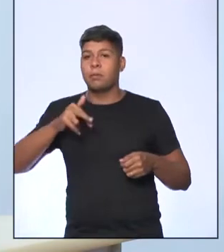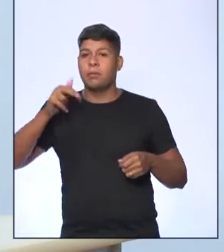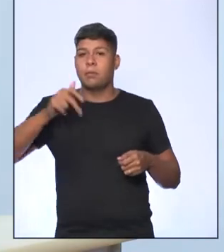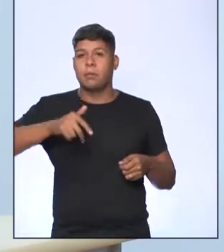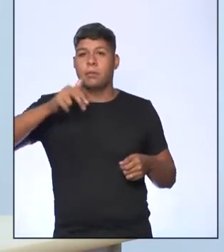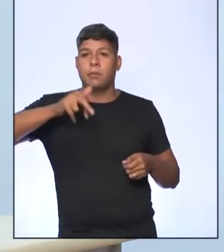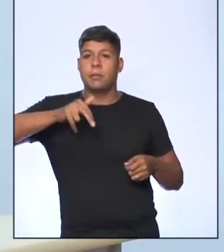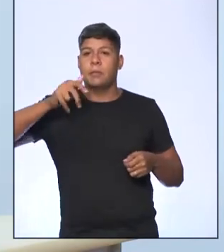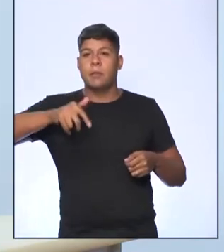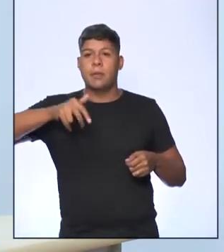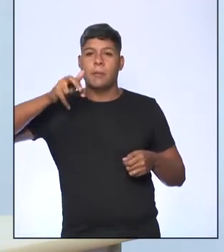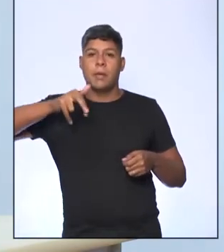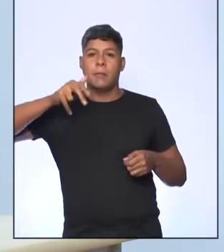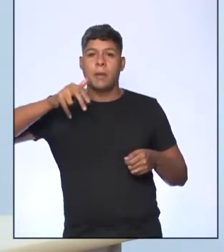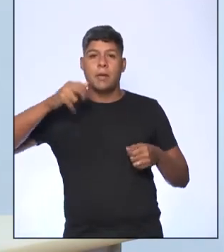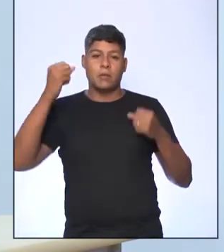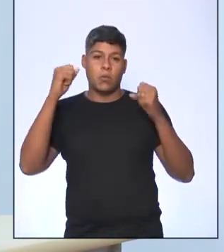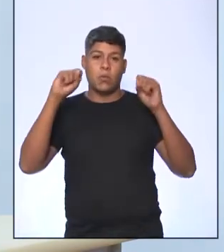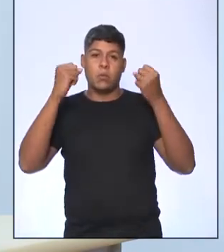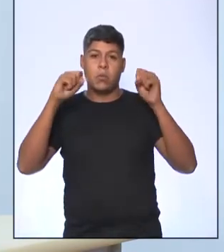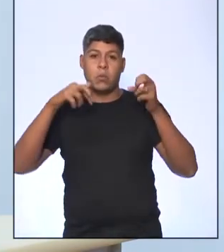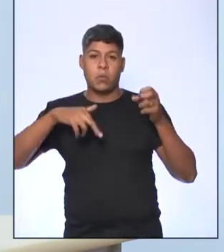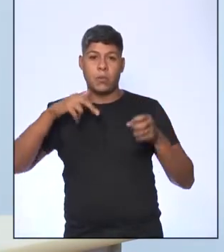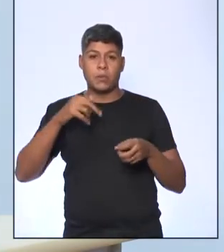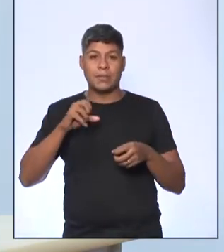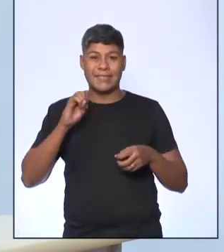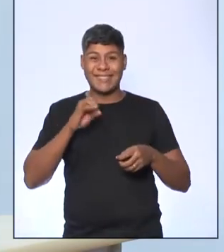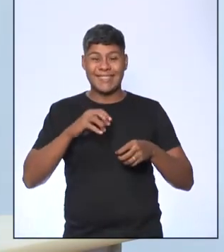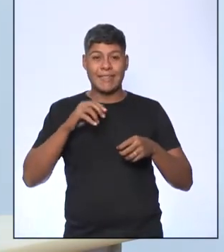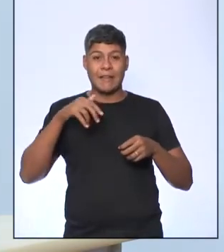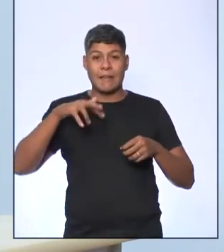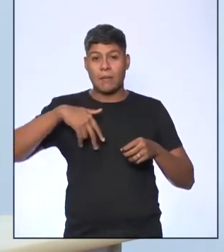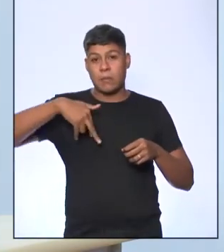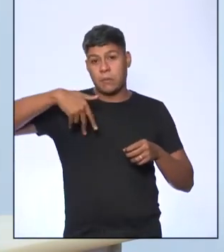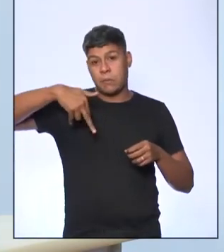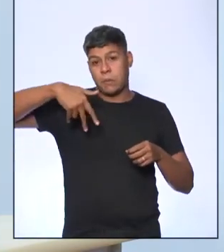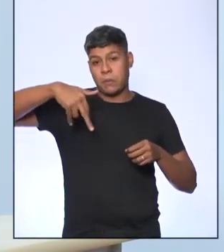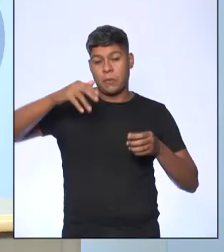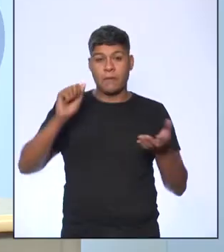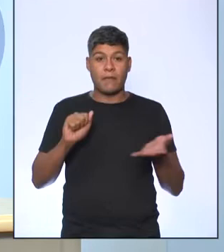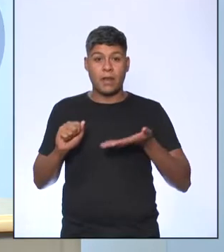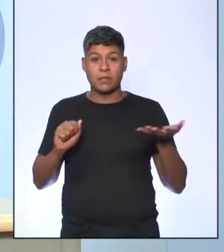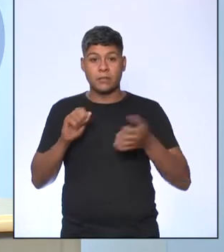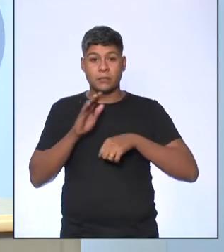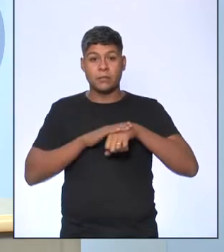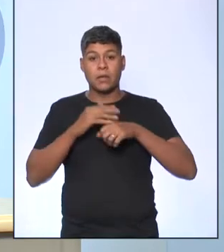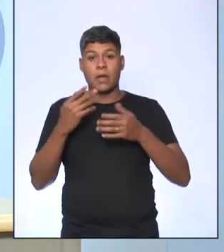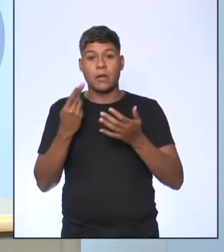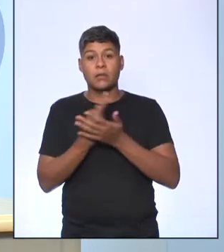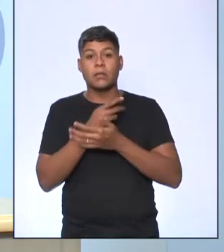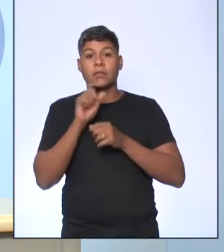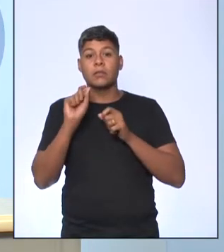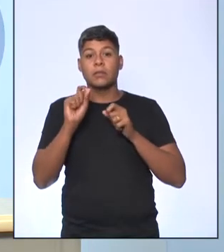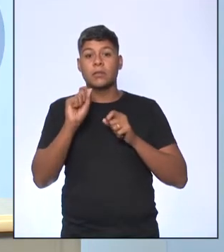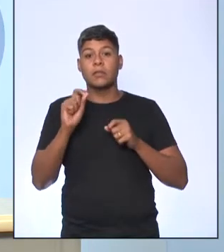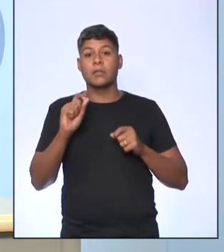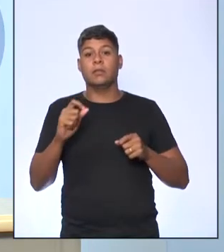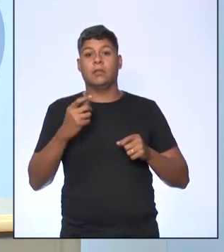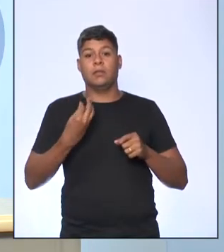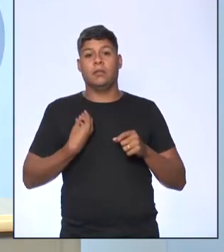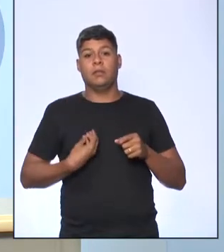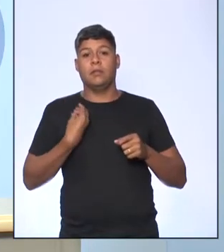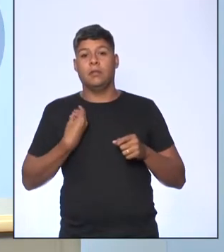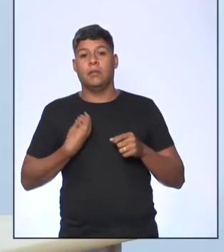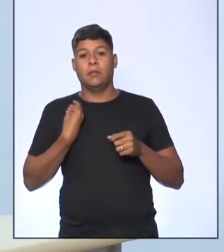esteira. Se a velocidade da esteira for maior do que a velocidade que você anda, o que a sua esteira vai fazer? Ela vai jogar você